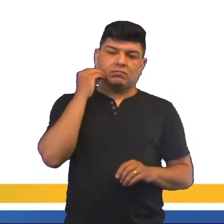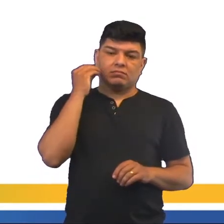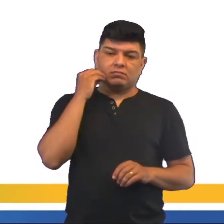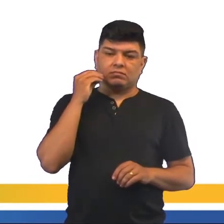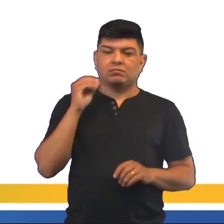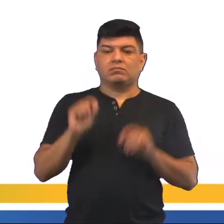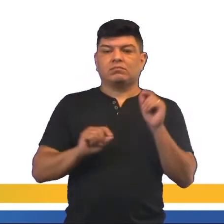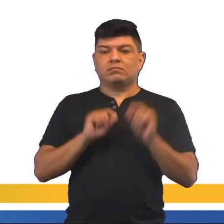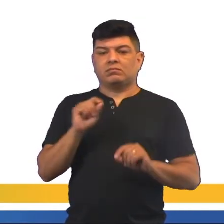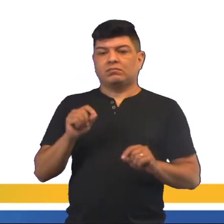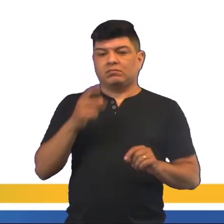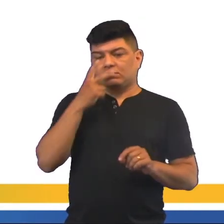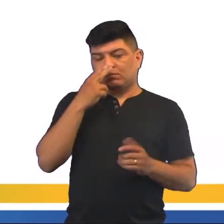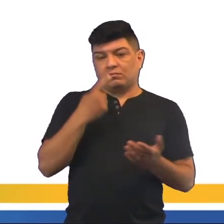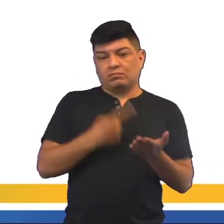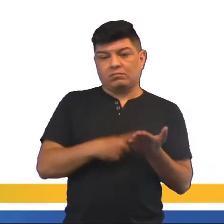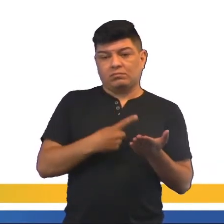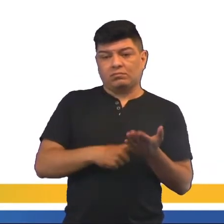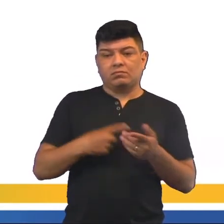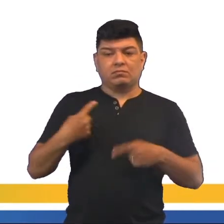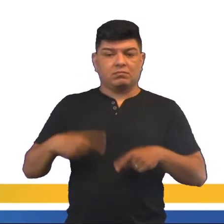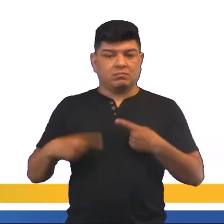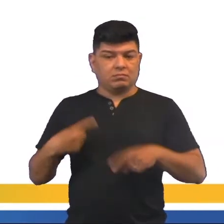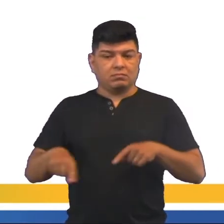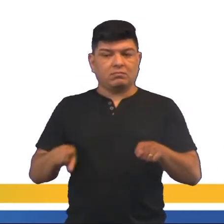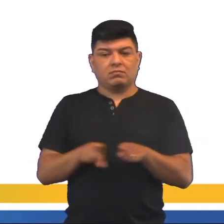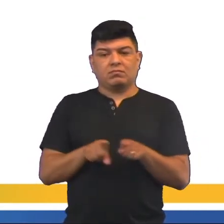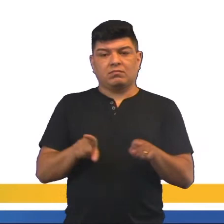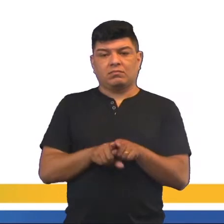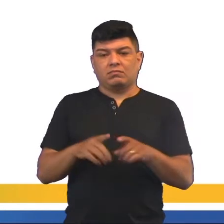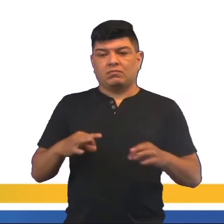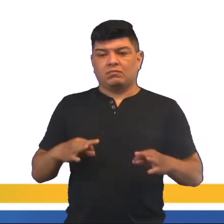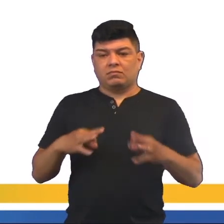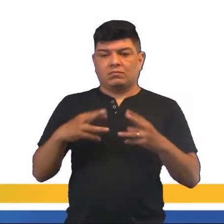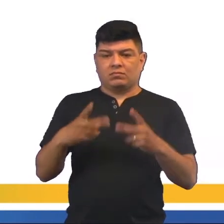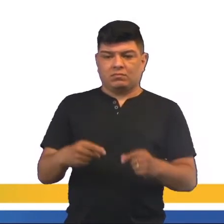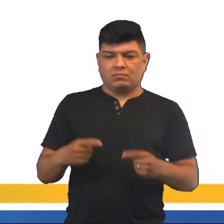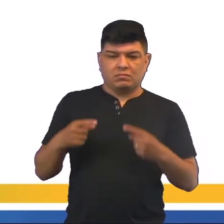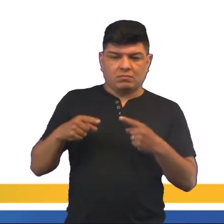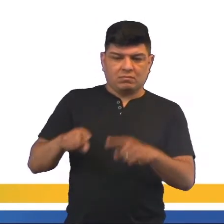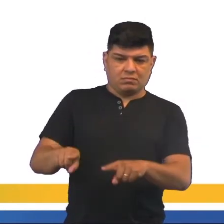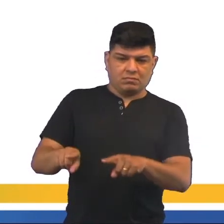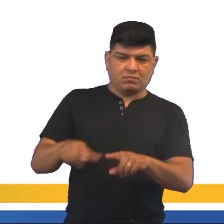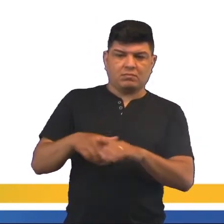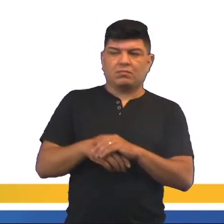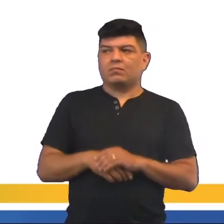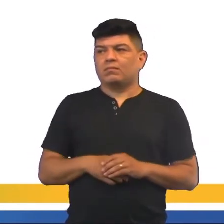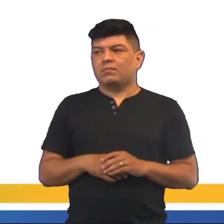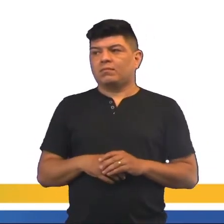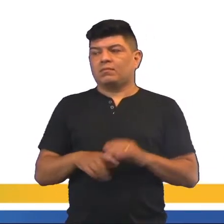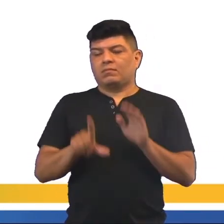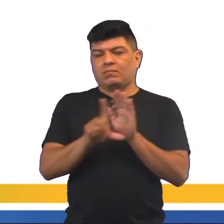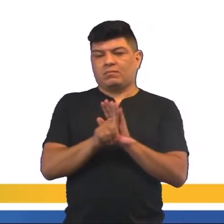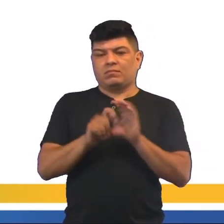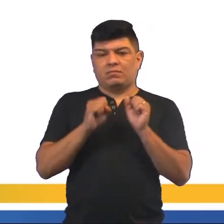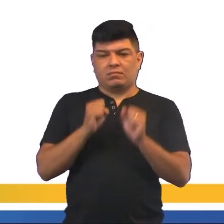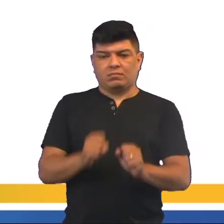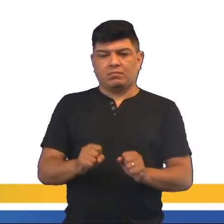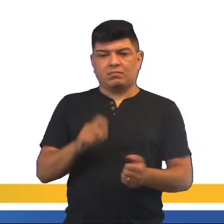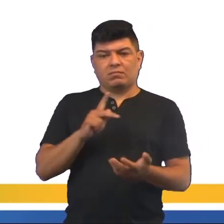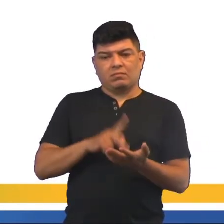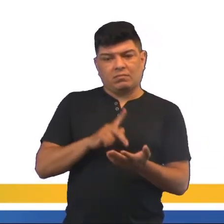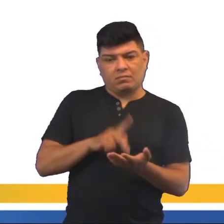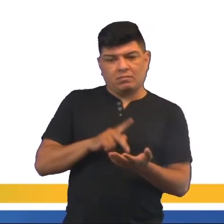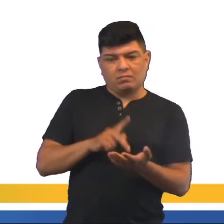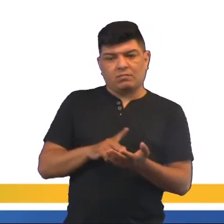essas ONGs, né, negociar com políticos e também fazer toda uma pressão, né, para que as leis possam de